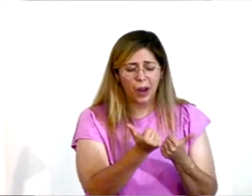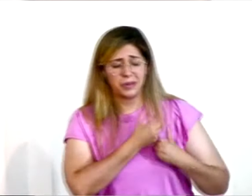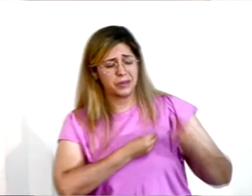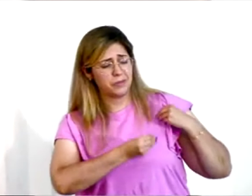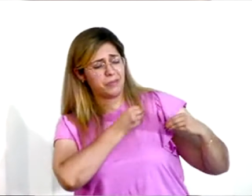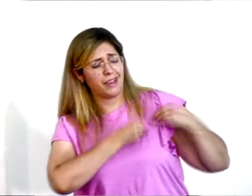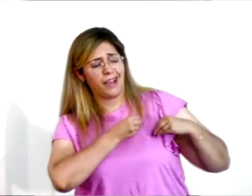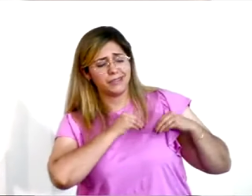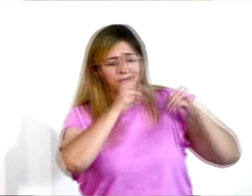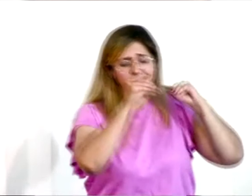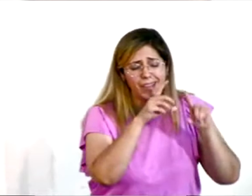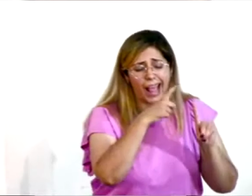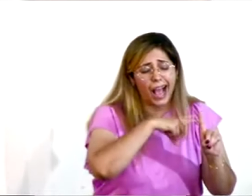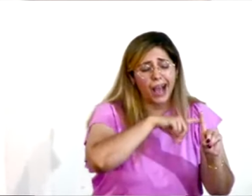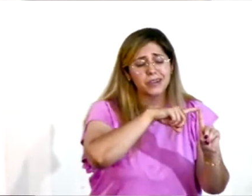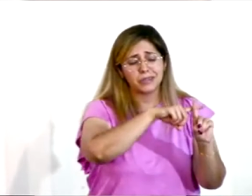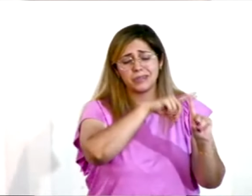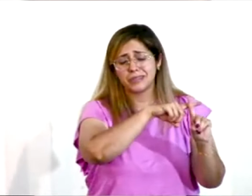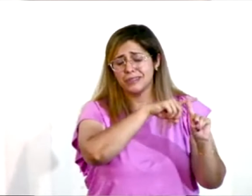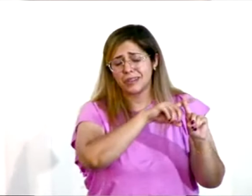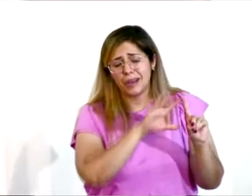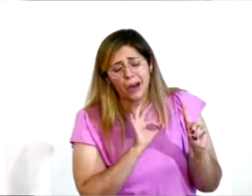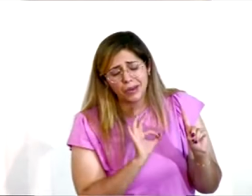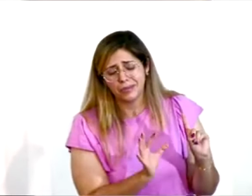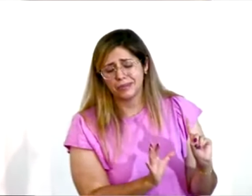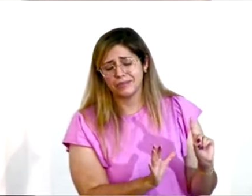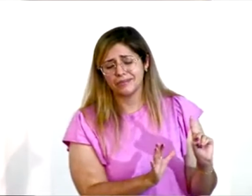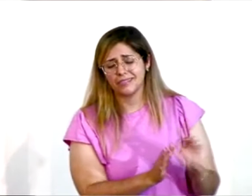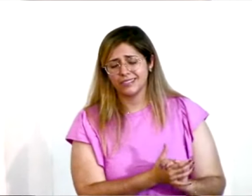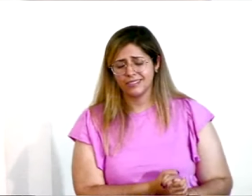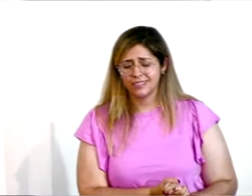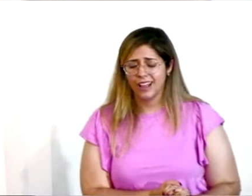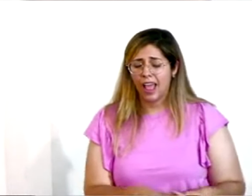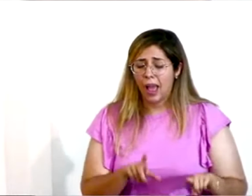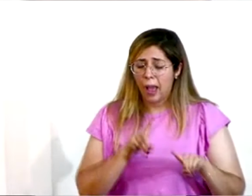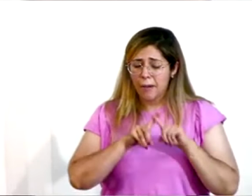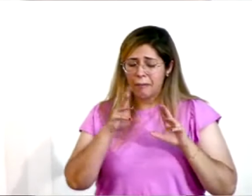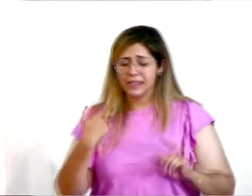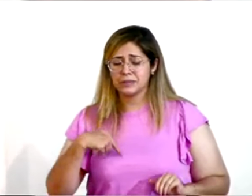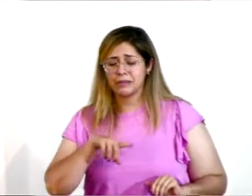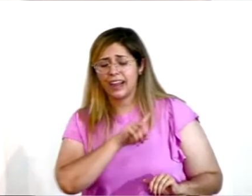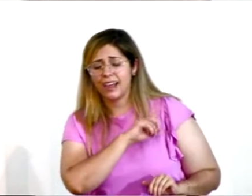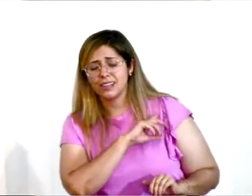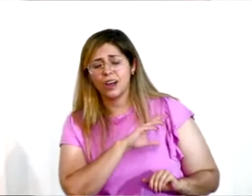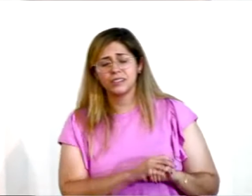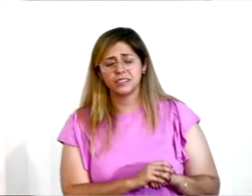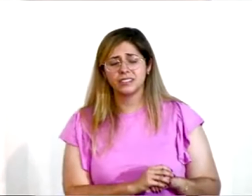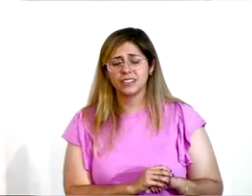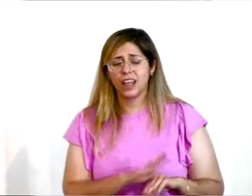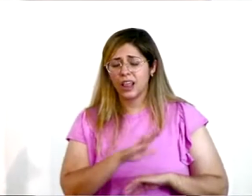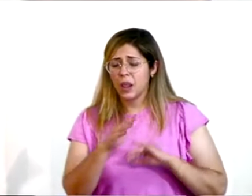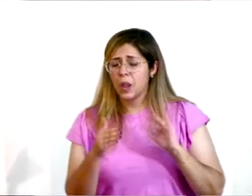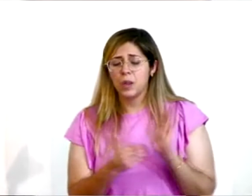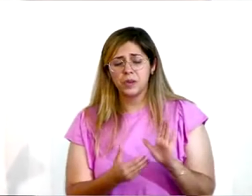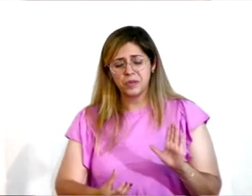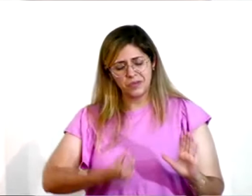todos lá naquela cruz, maldita cruz. Mas para nós, portal de